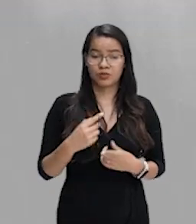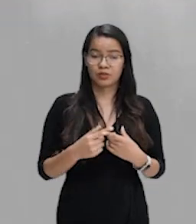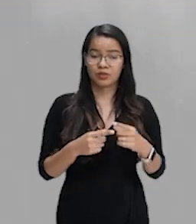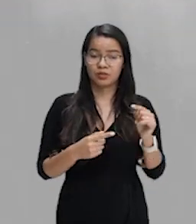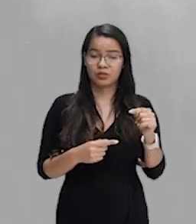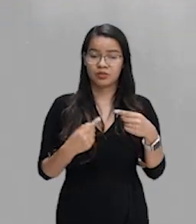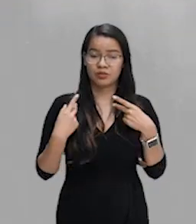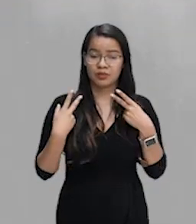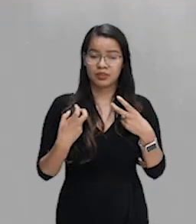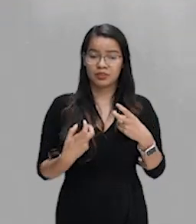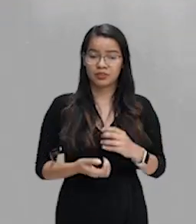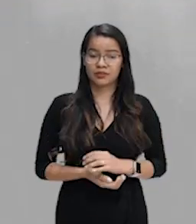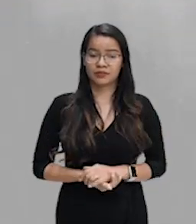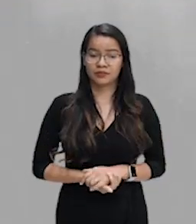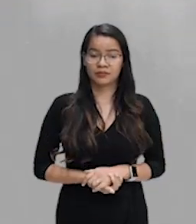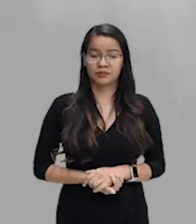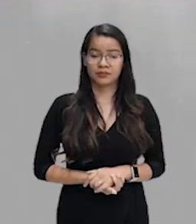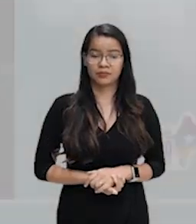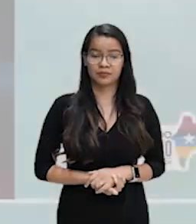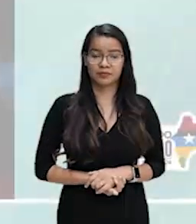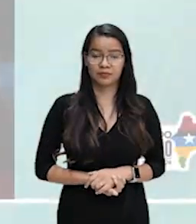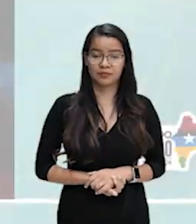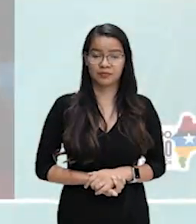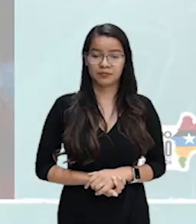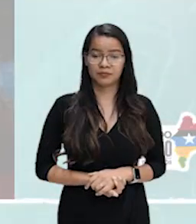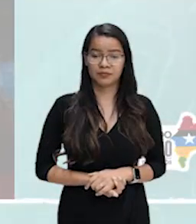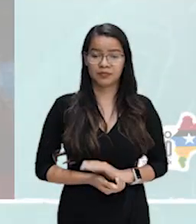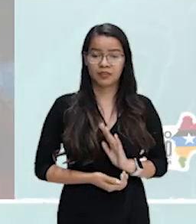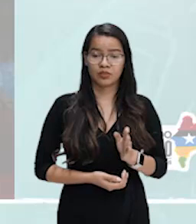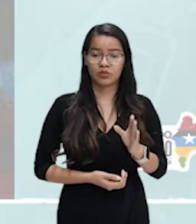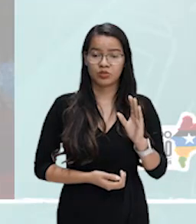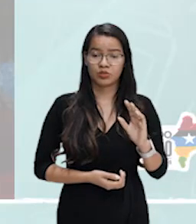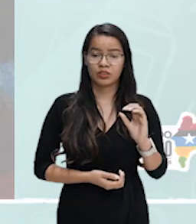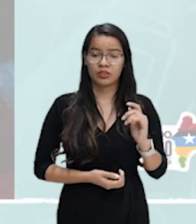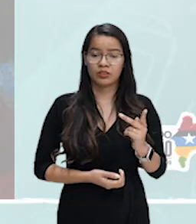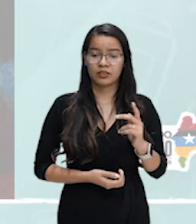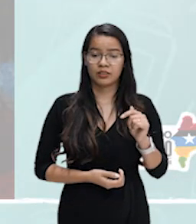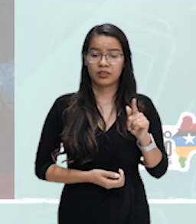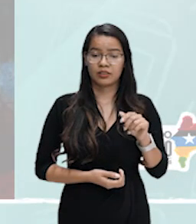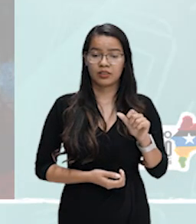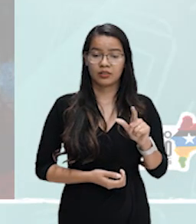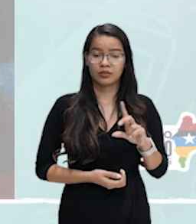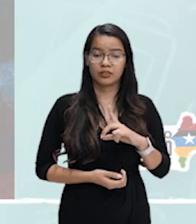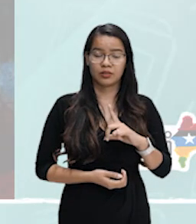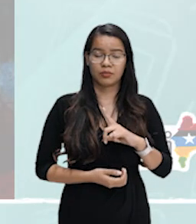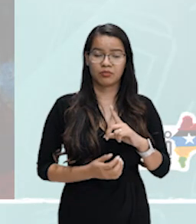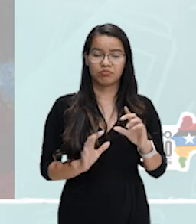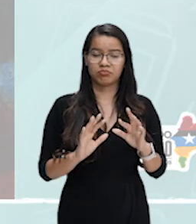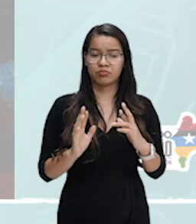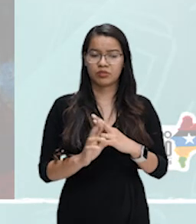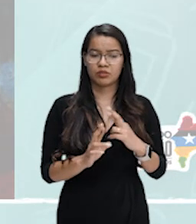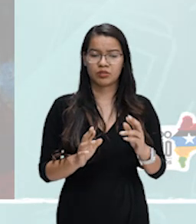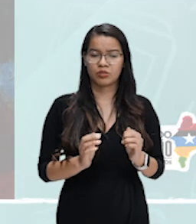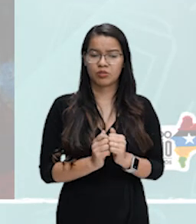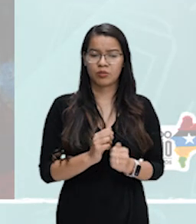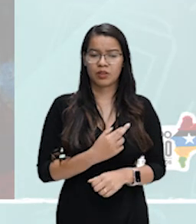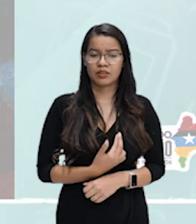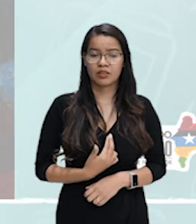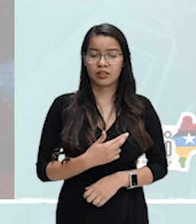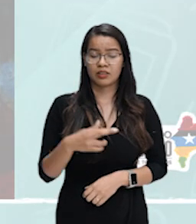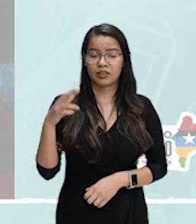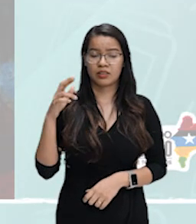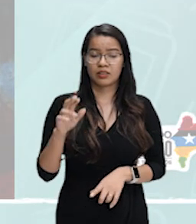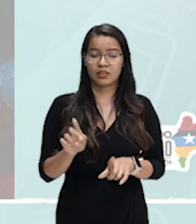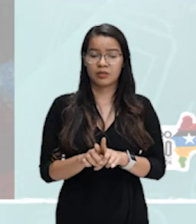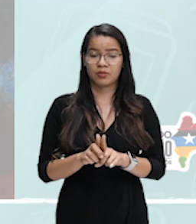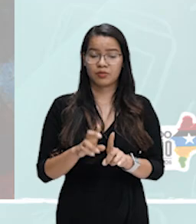chama tanta atenção? Né? O Chagall, ele já tem uma pegada mais religiosa. E o Chagall influenciou